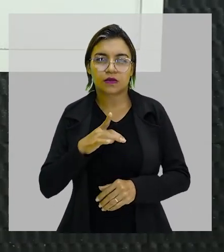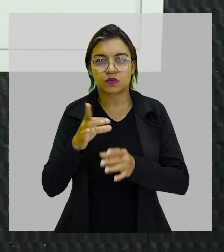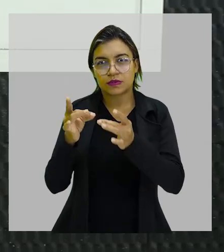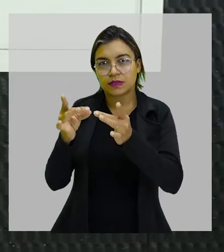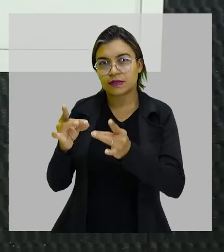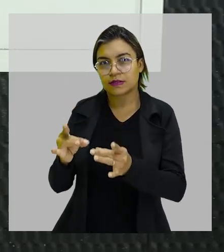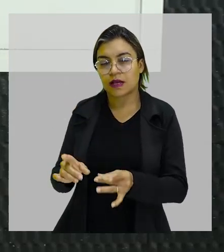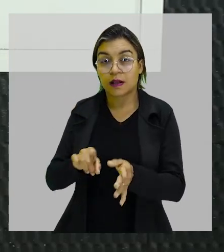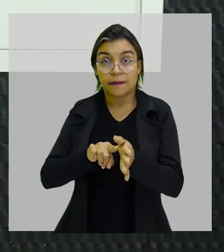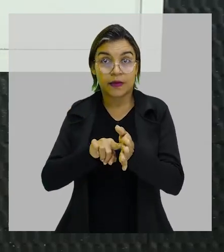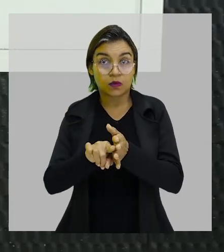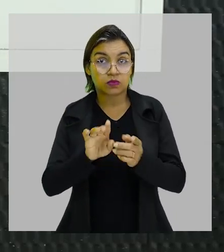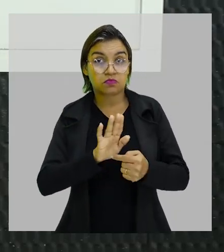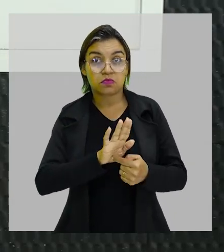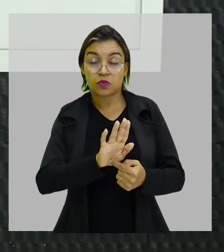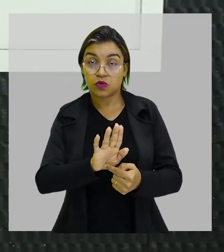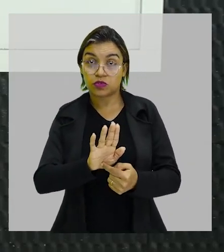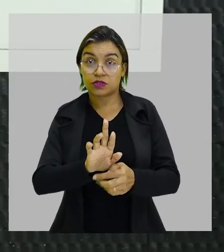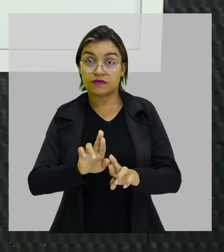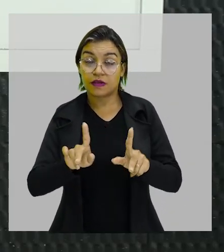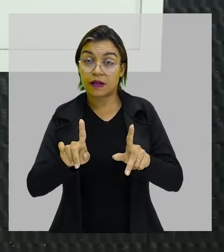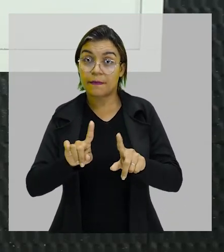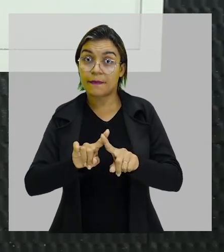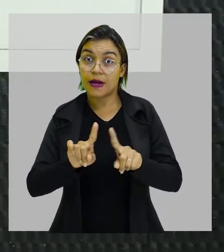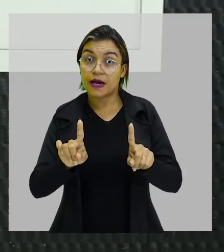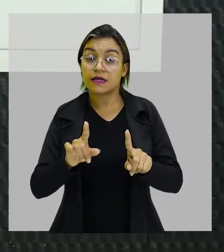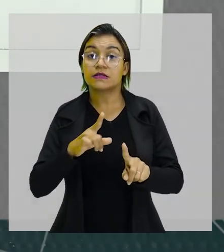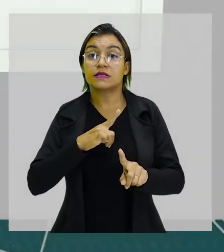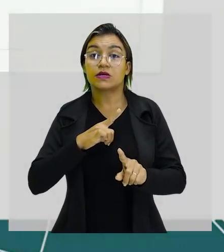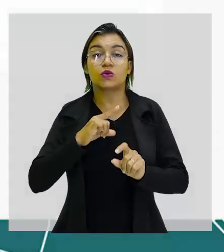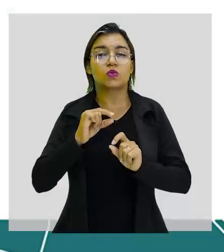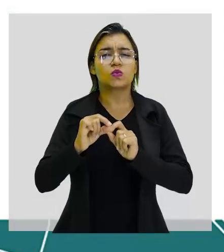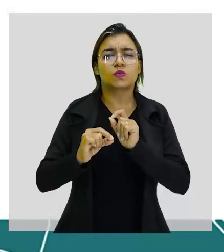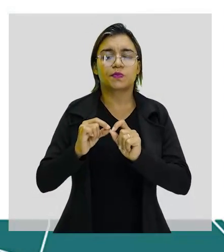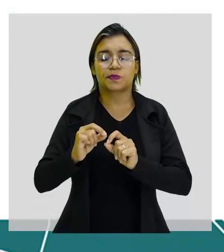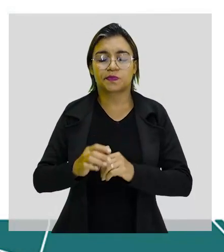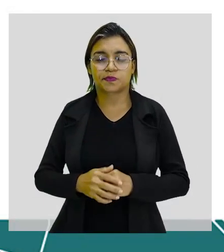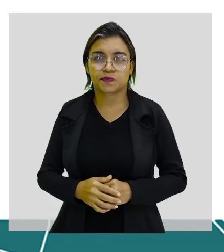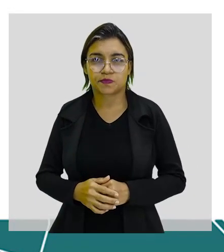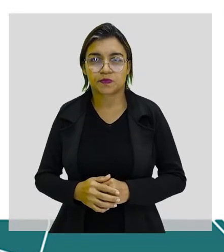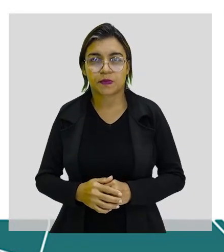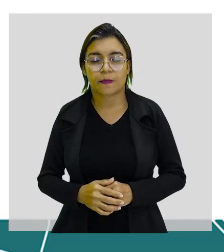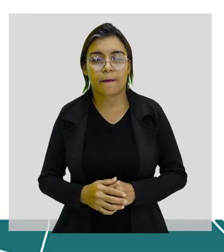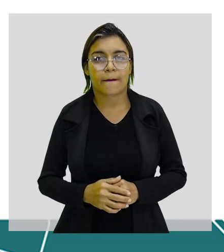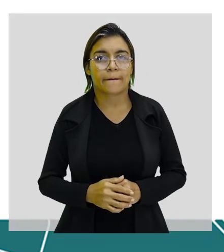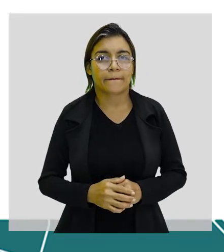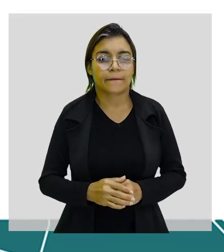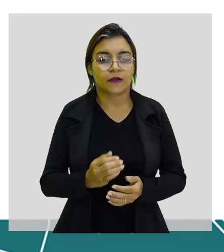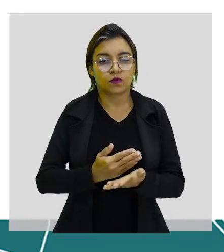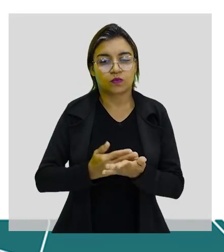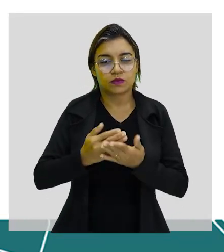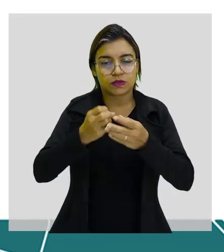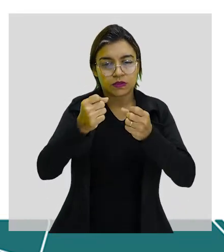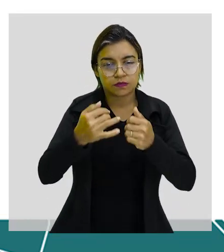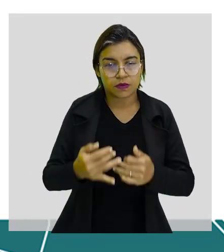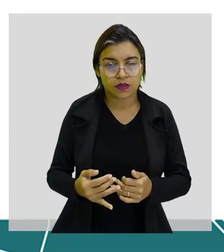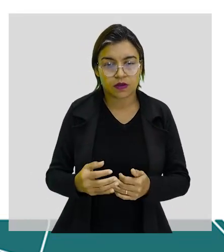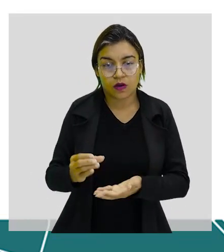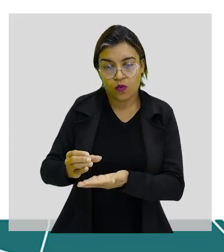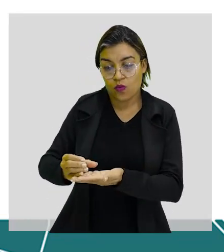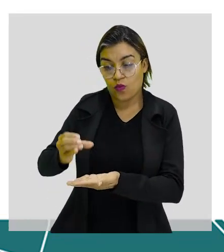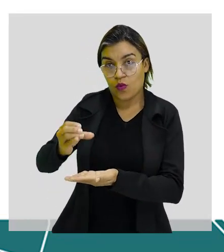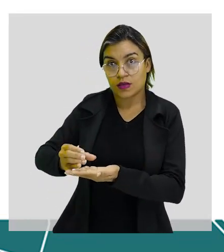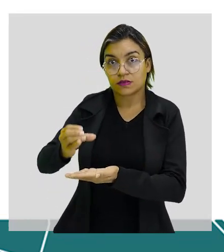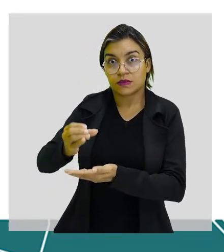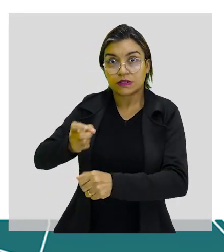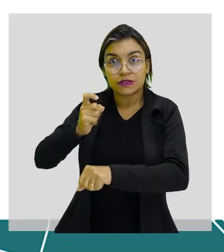está explícito dessa forma, mas que também faz uma diferença, certo? Que é quando ele diz lá no início o seguinte, ó, um recipiente